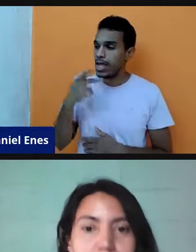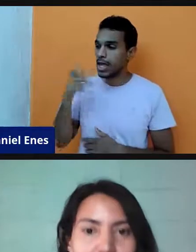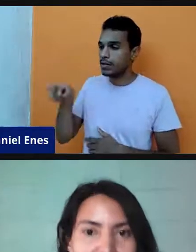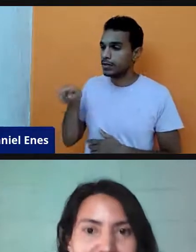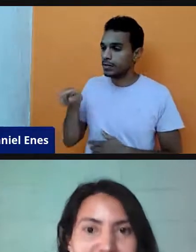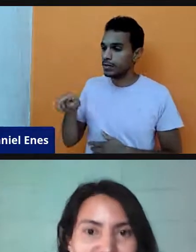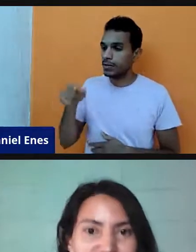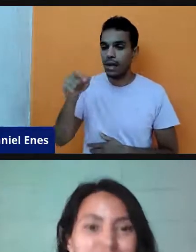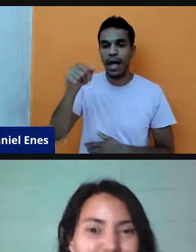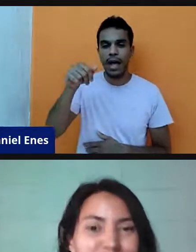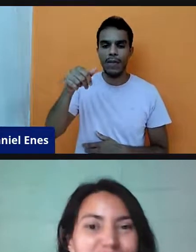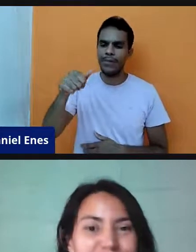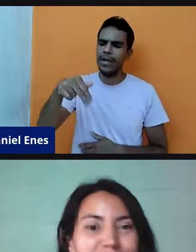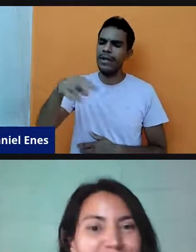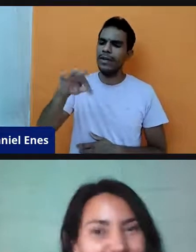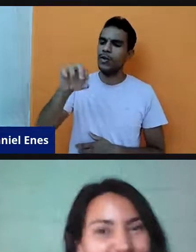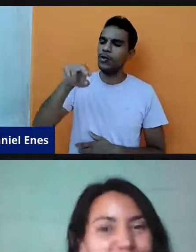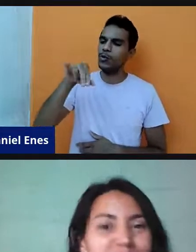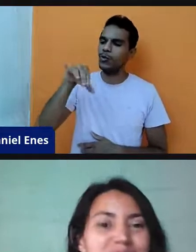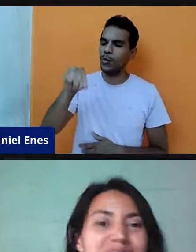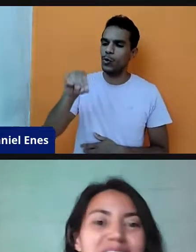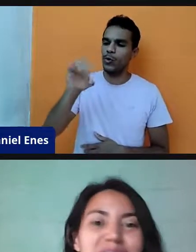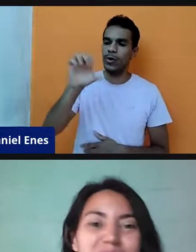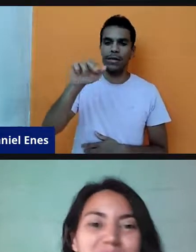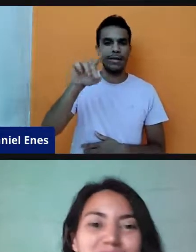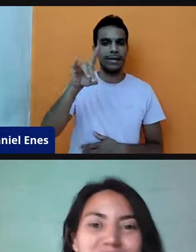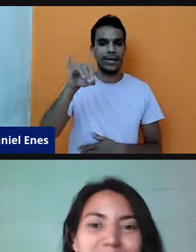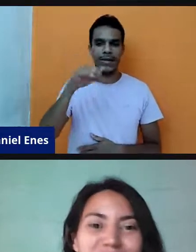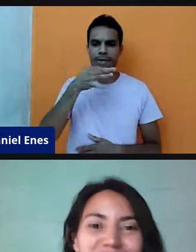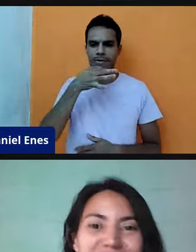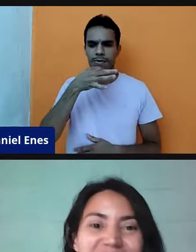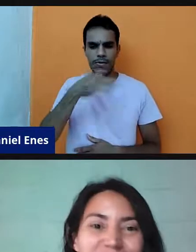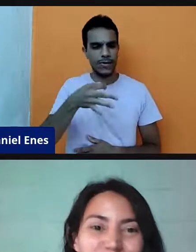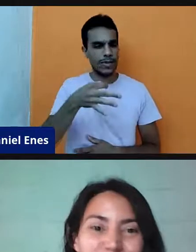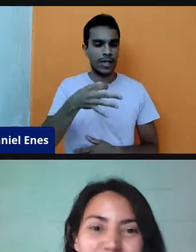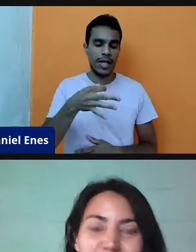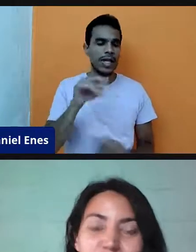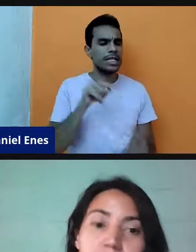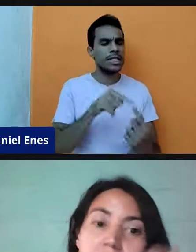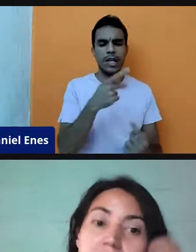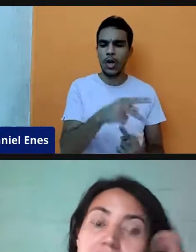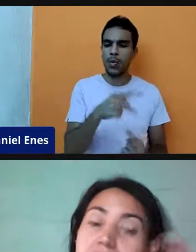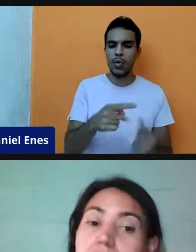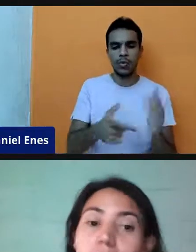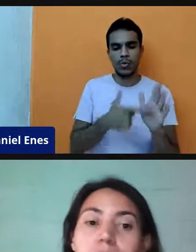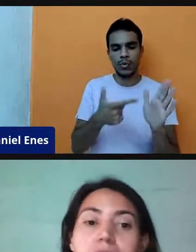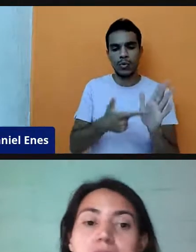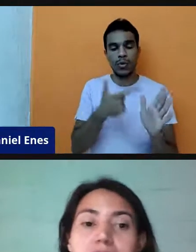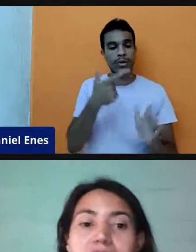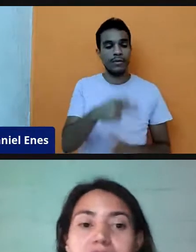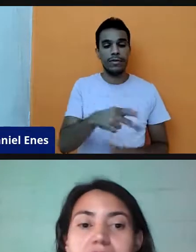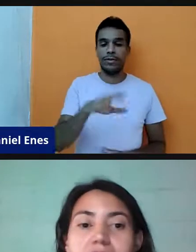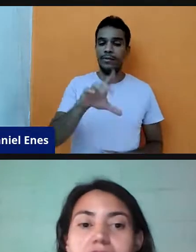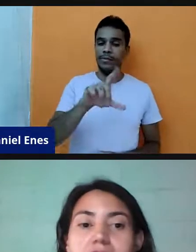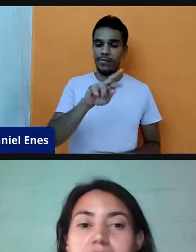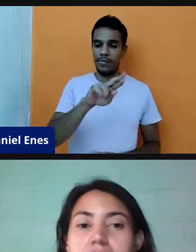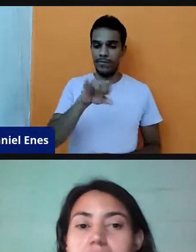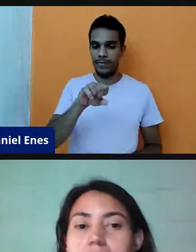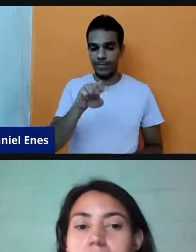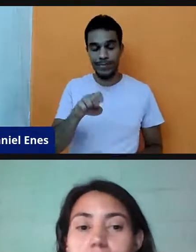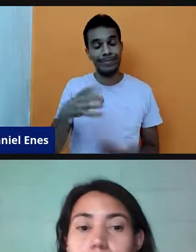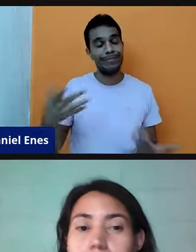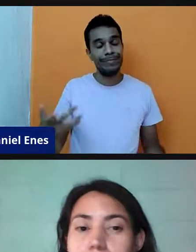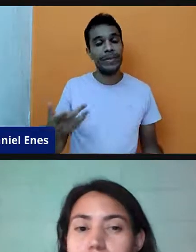relação ao livro da Clarice, não foi? Foi na hora que eu estava falando e eu lembro de ter me distraído, isso. Então, na verdade,